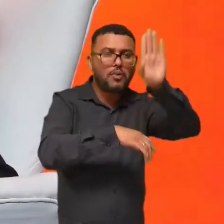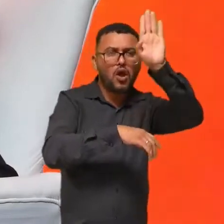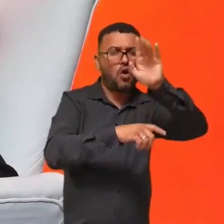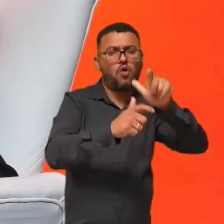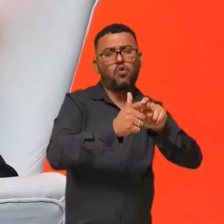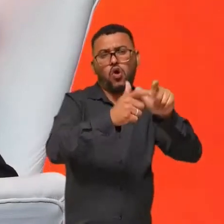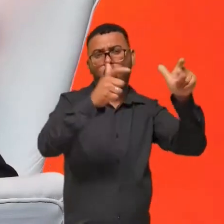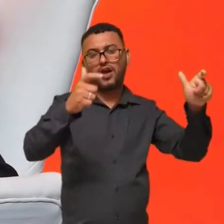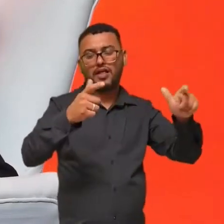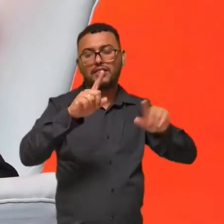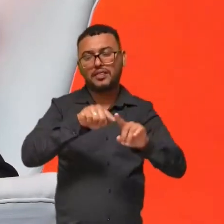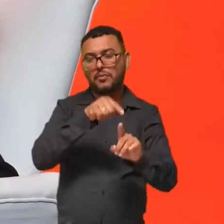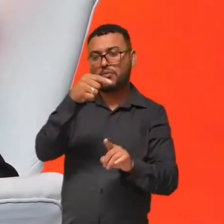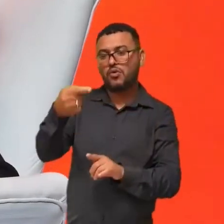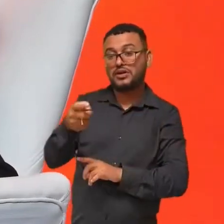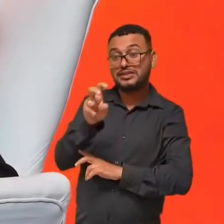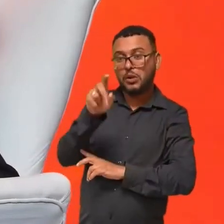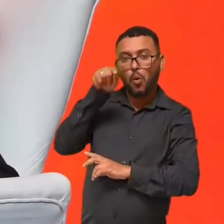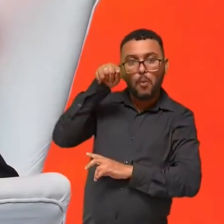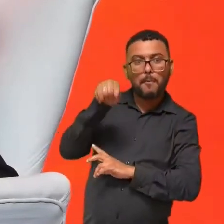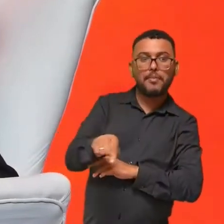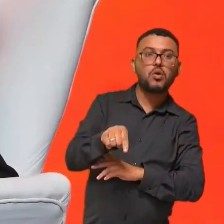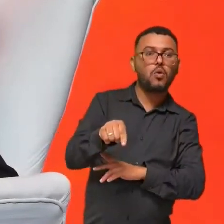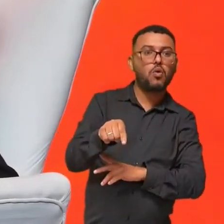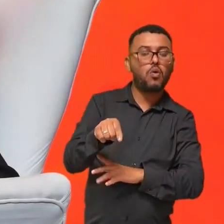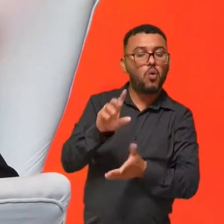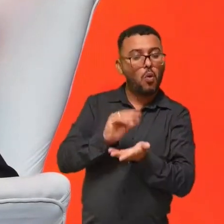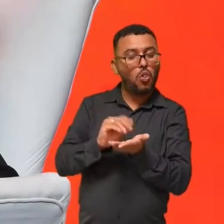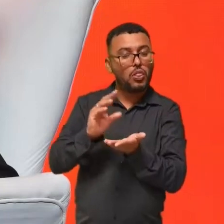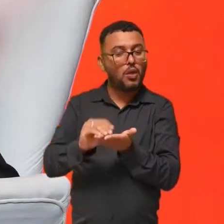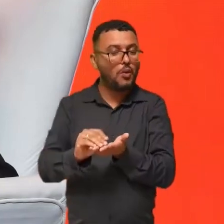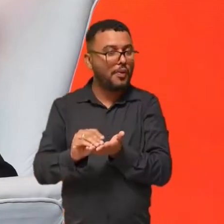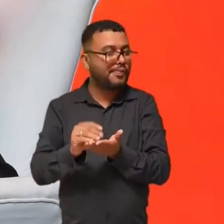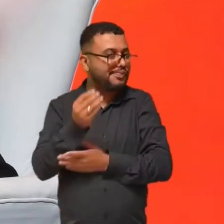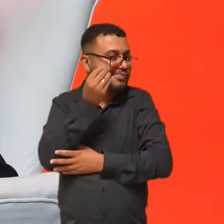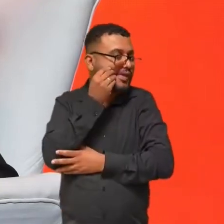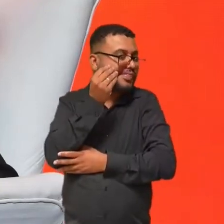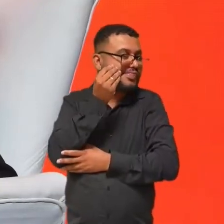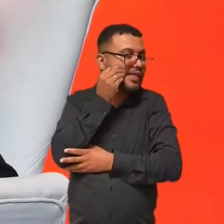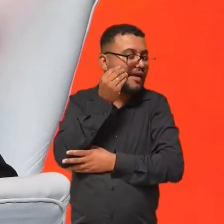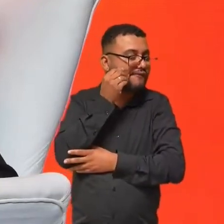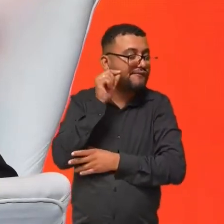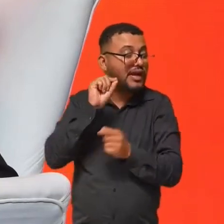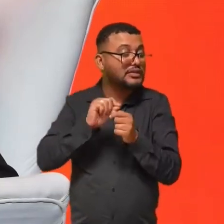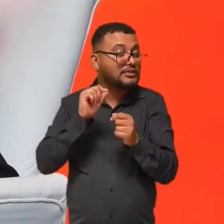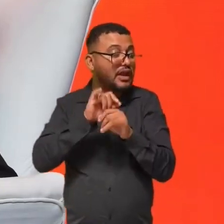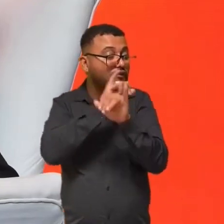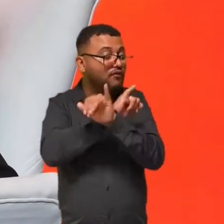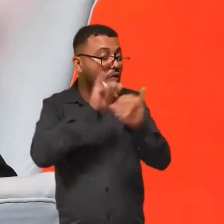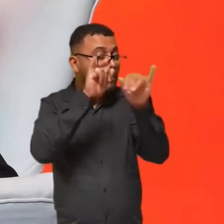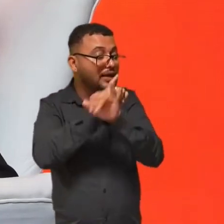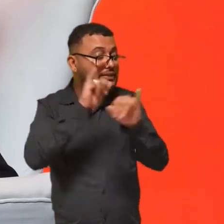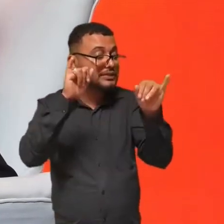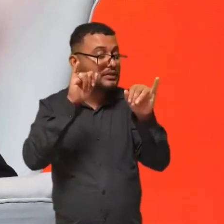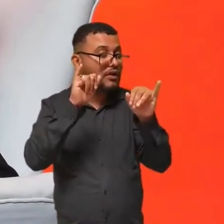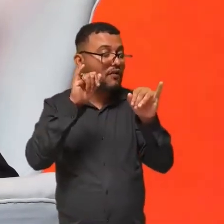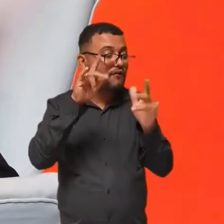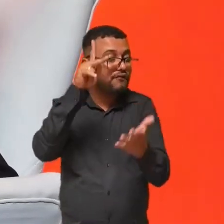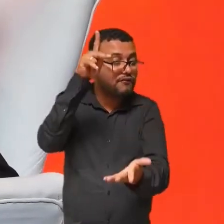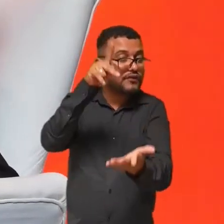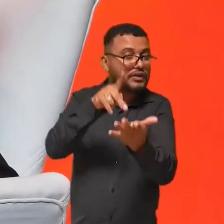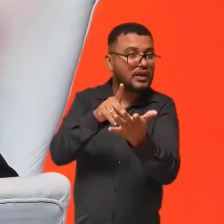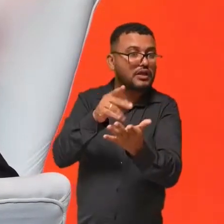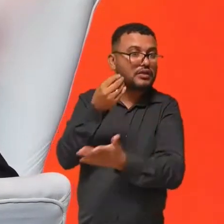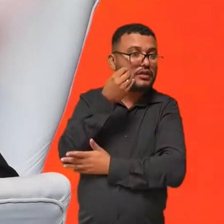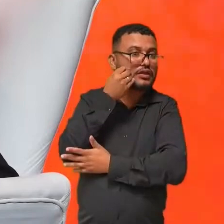5.000. Né? Houve uma tentativa de fazer com que a informação fosse na ponta, de fato, via uma estratégia muito